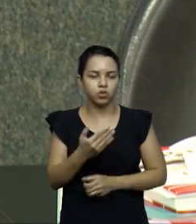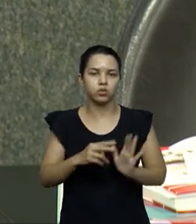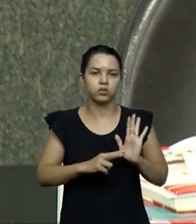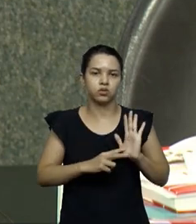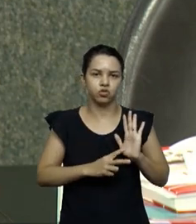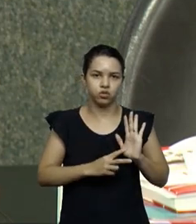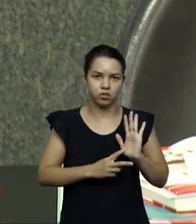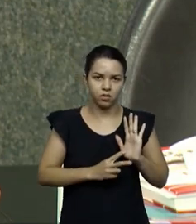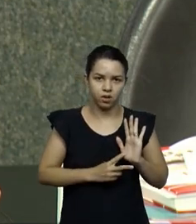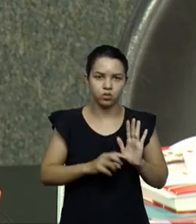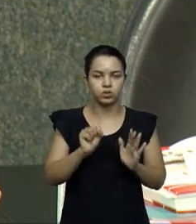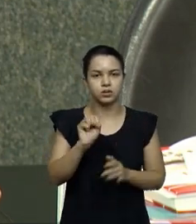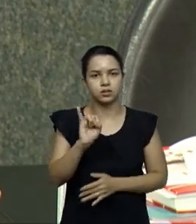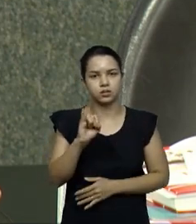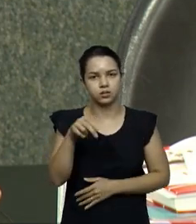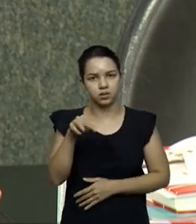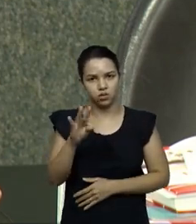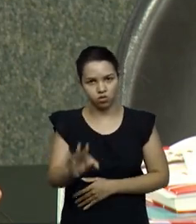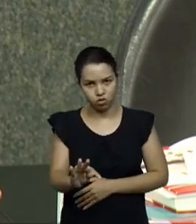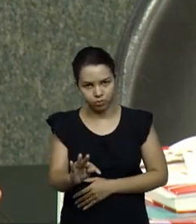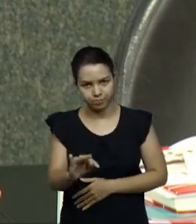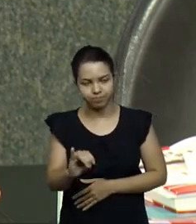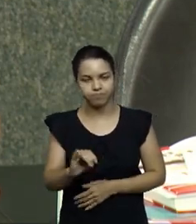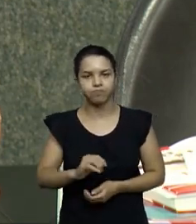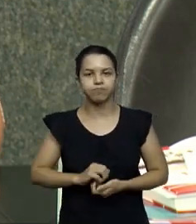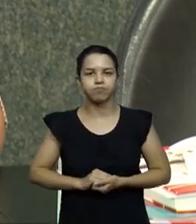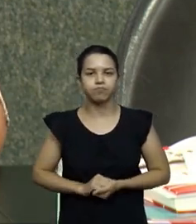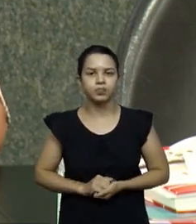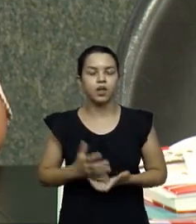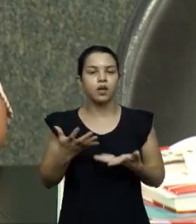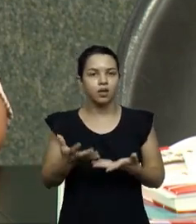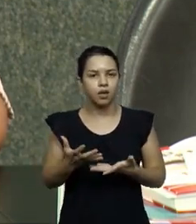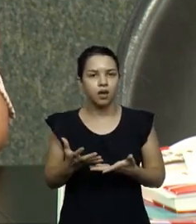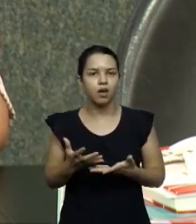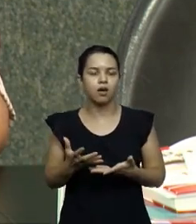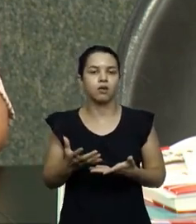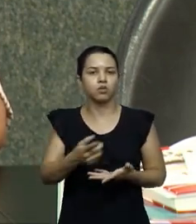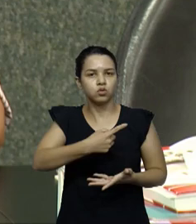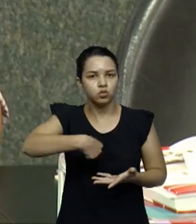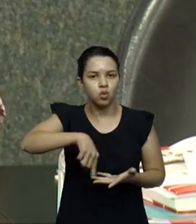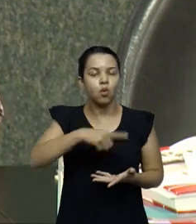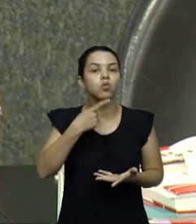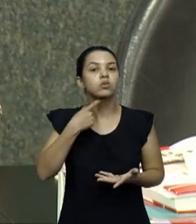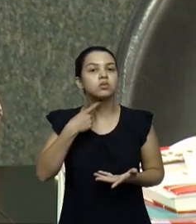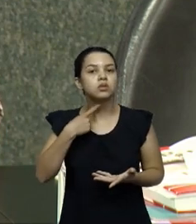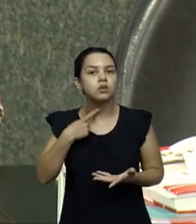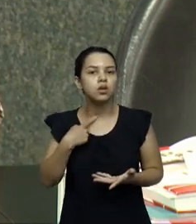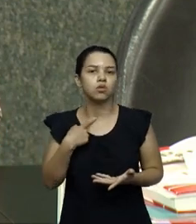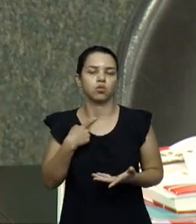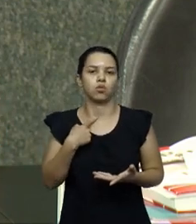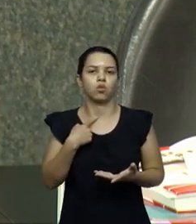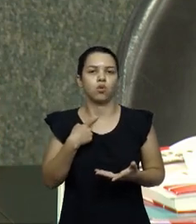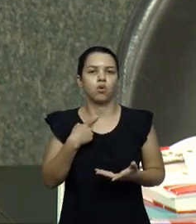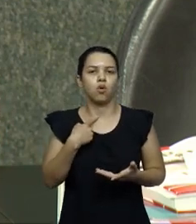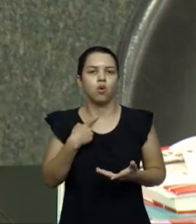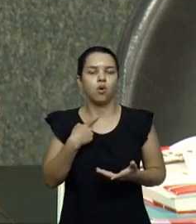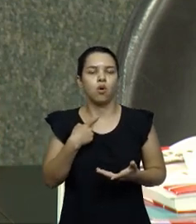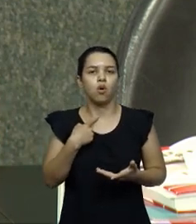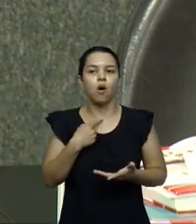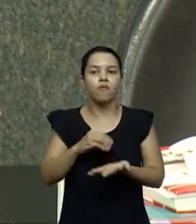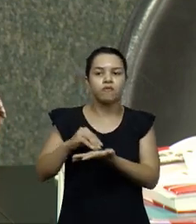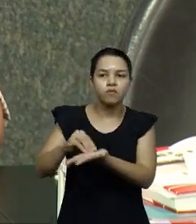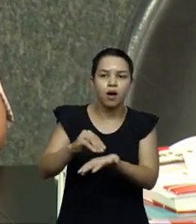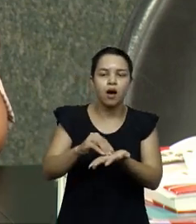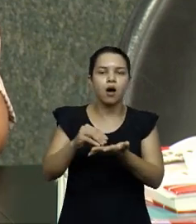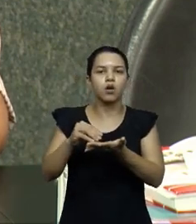do sinte que buscou e busca sempre nessa comissão trazer as demandas dos trabalhadores